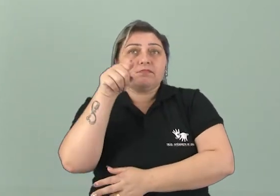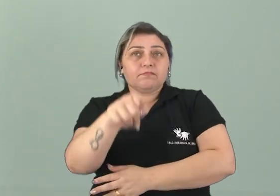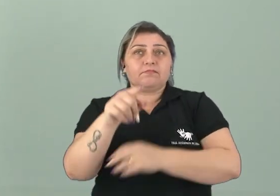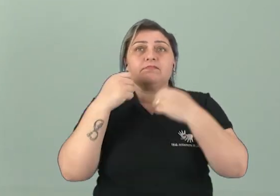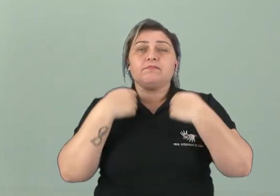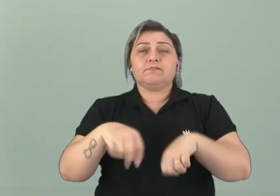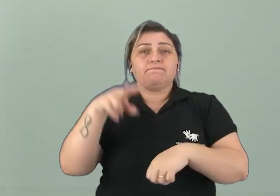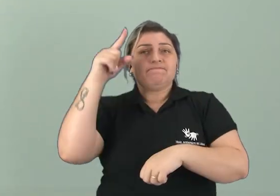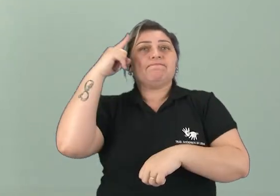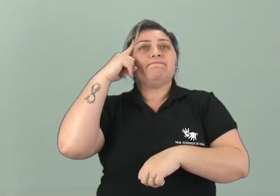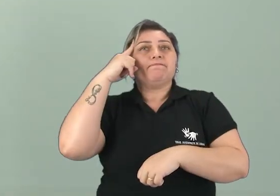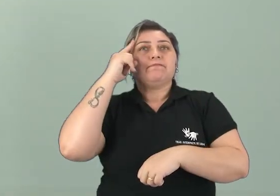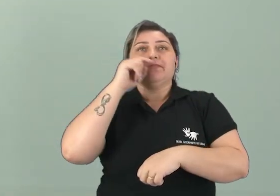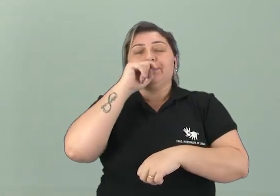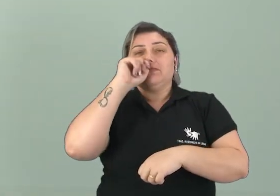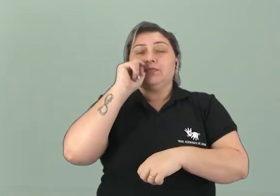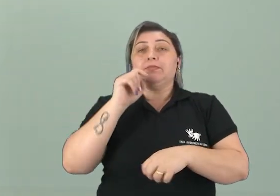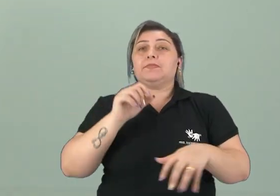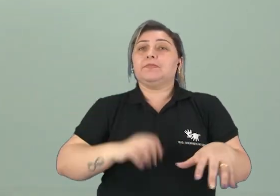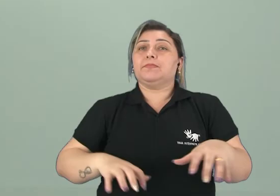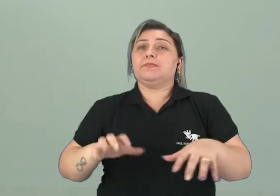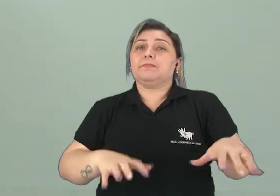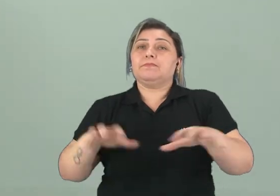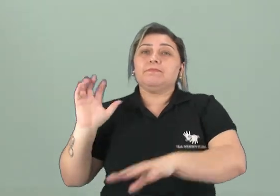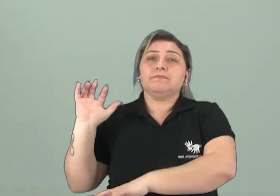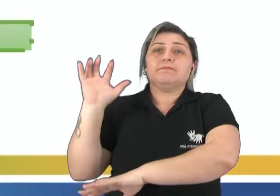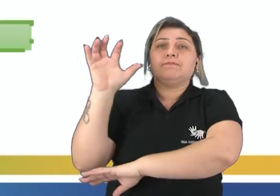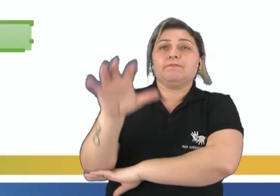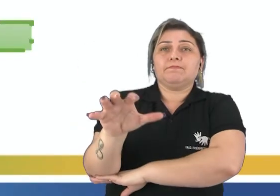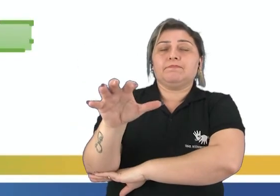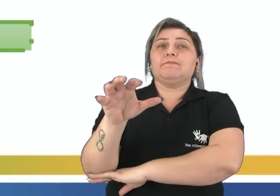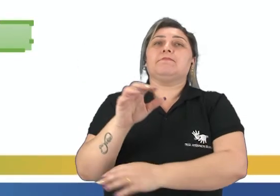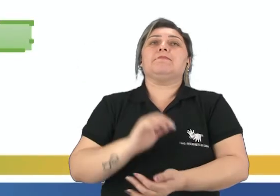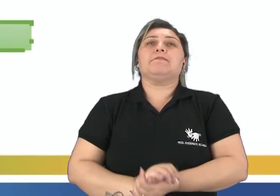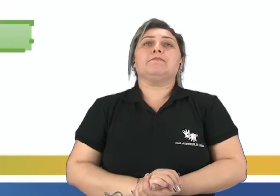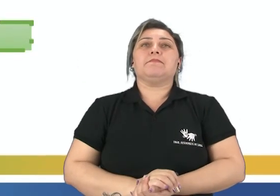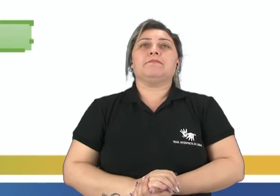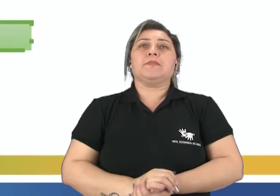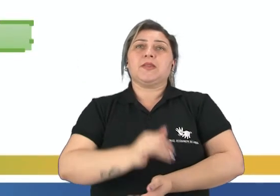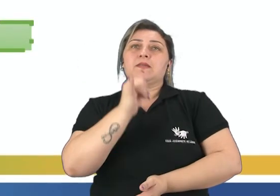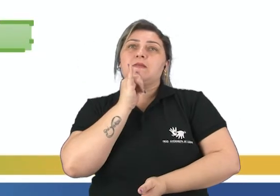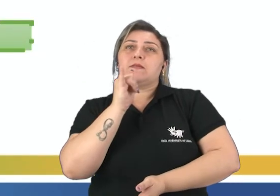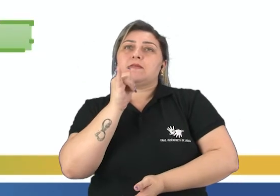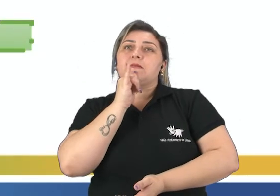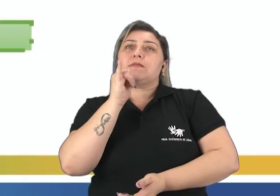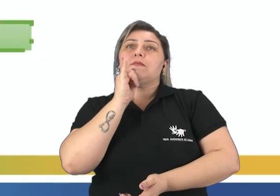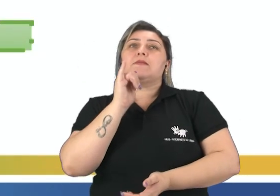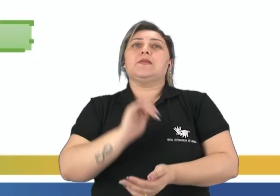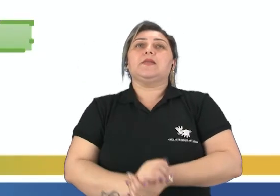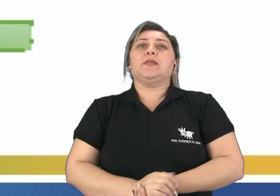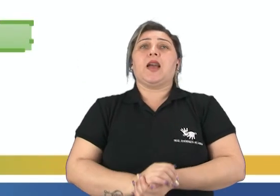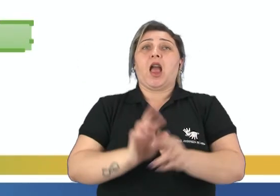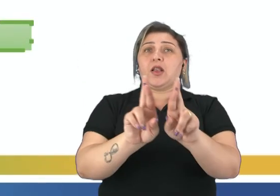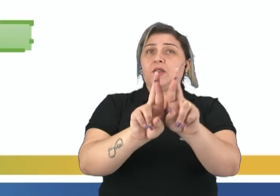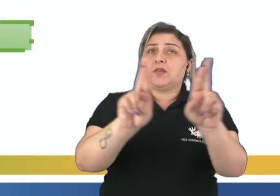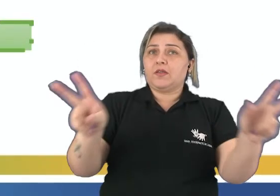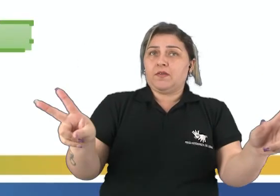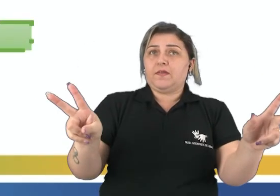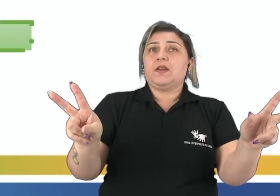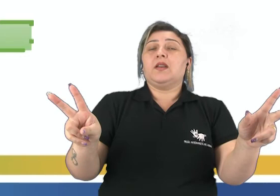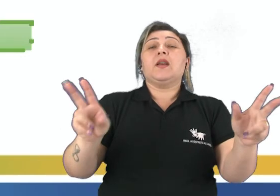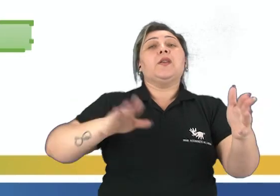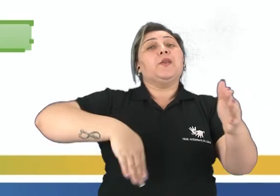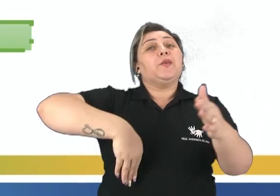que fazer essa reflexão, né? Vamos citar um esporte, né? O handebol. Um dos exemplos citados é o